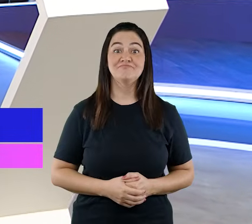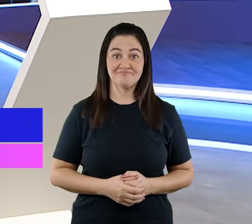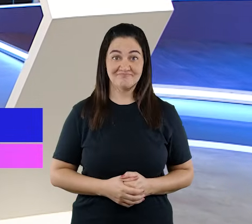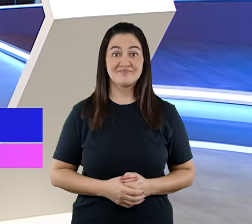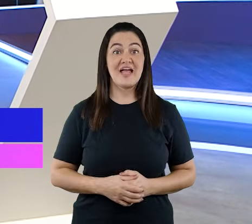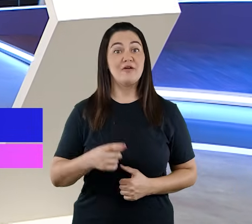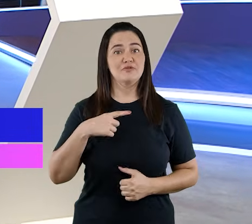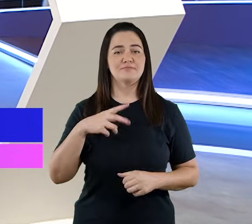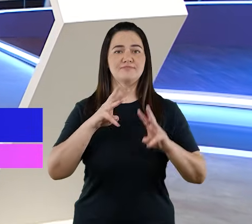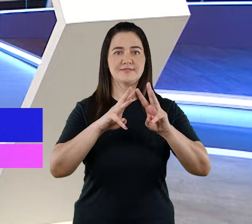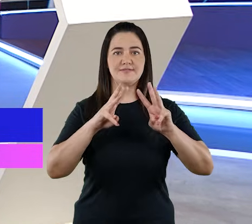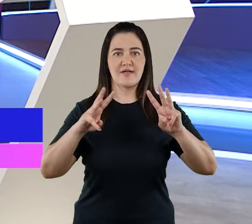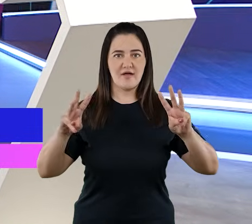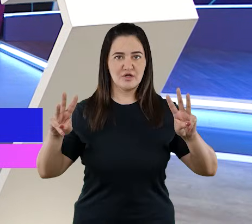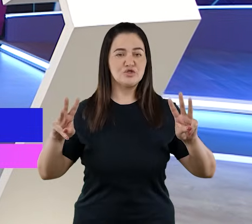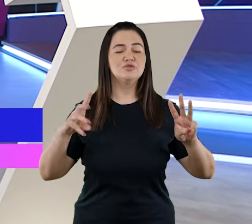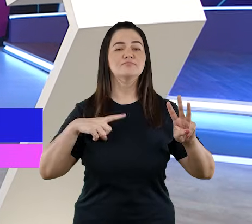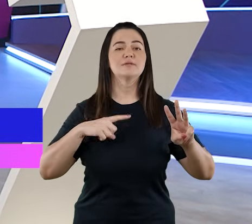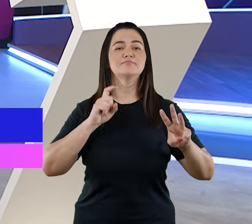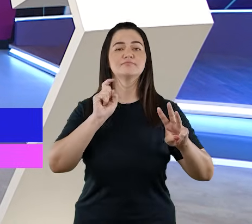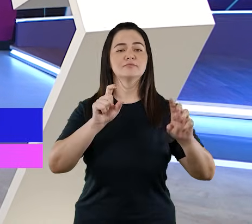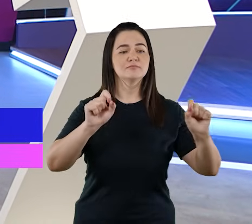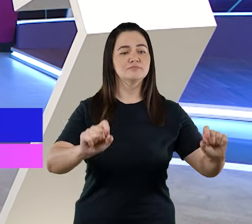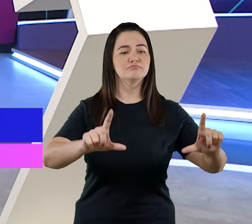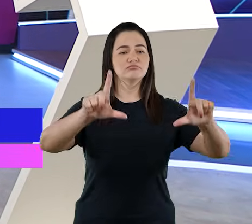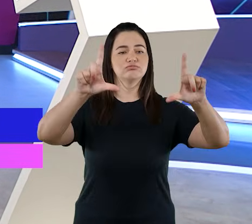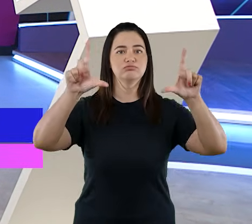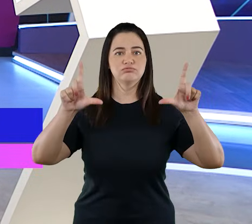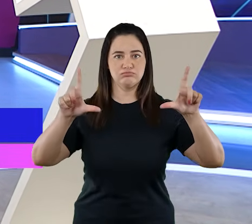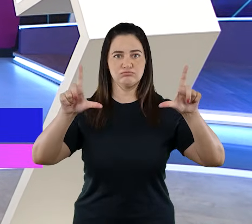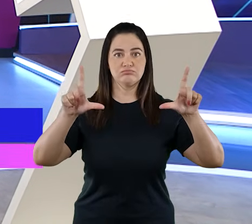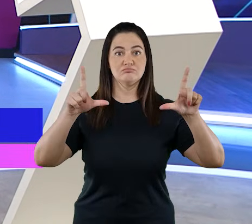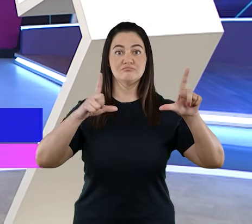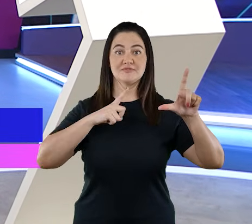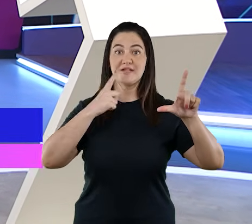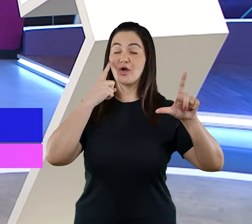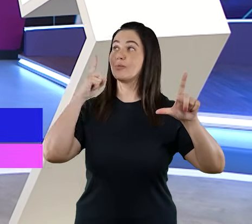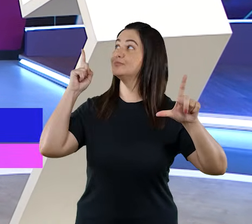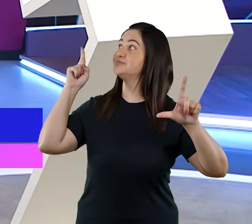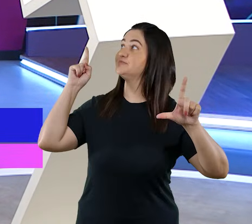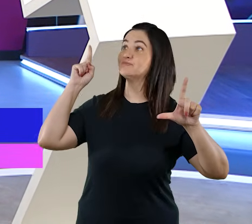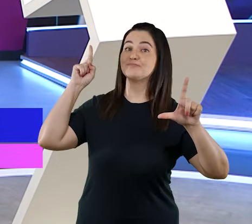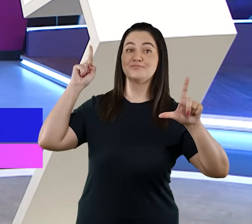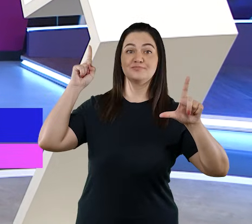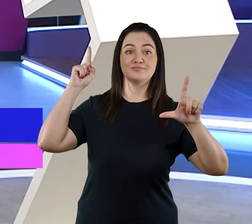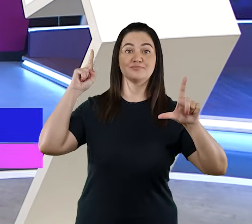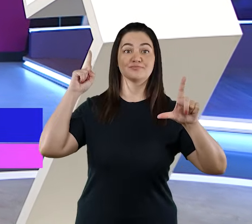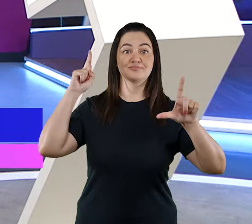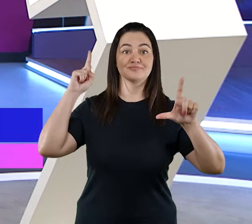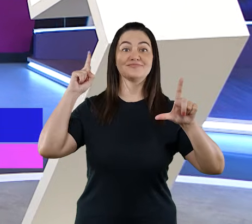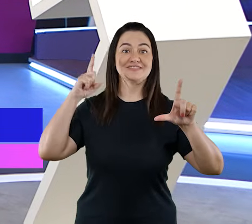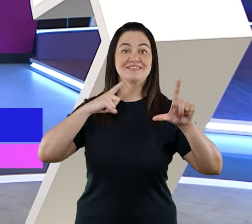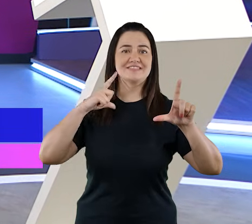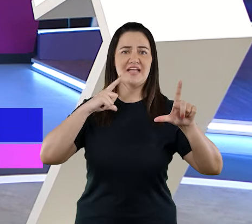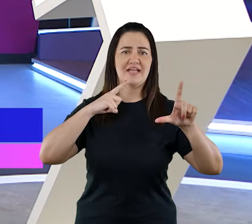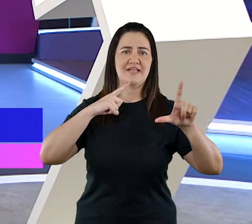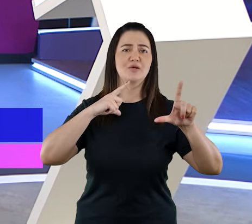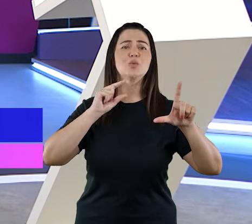novotempo.com/escola bíblica. Ao digitar esse endereço, você vai chegar nessa página aqui, ó. Estude a Bíblia com a